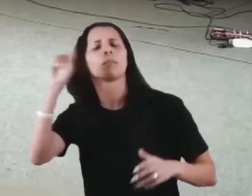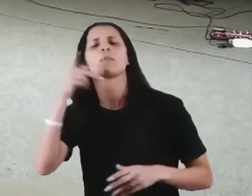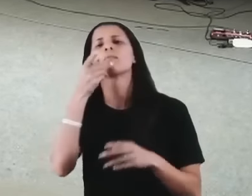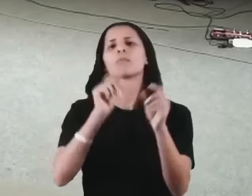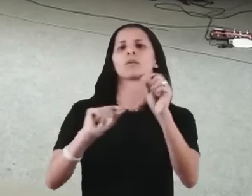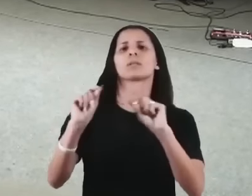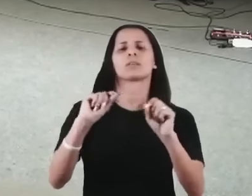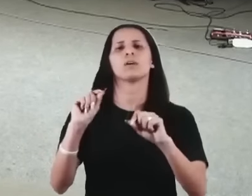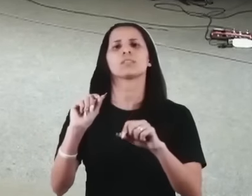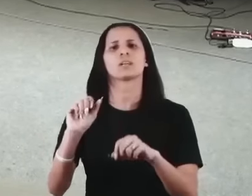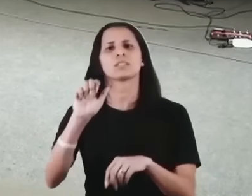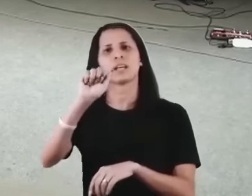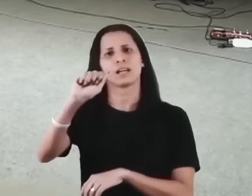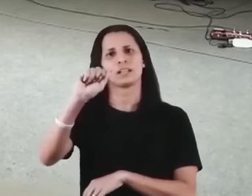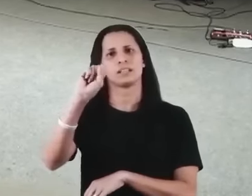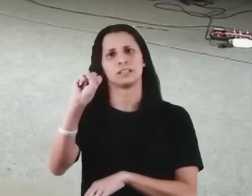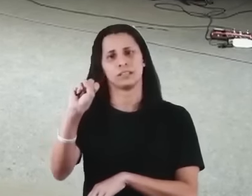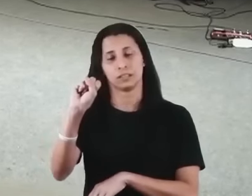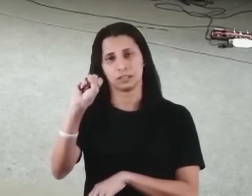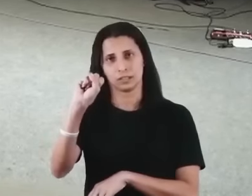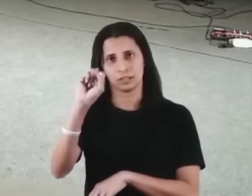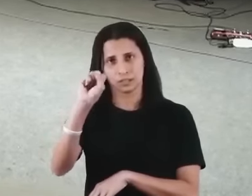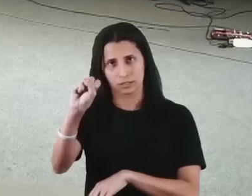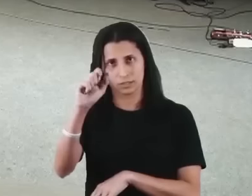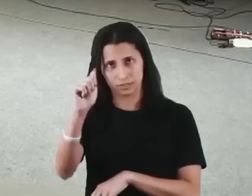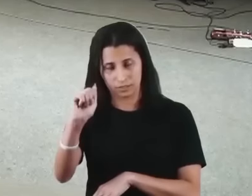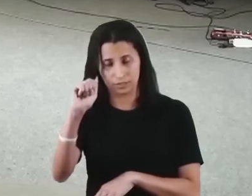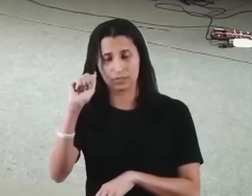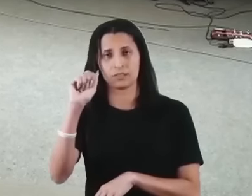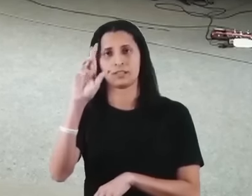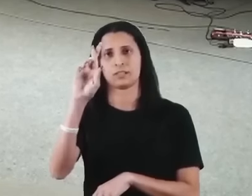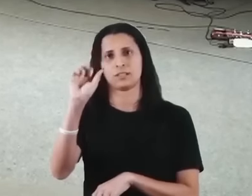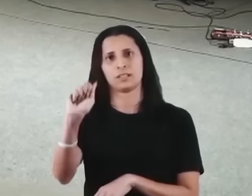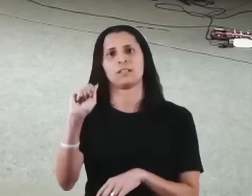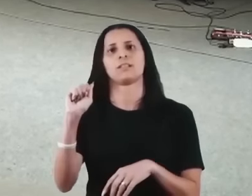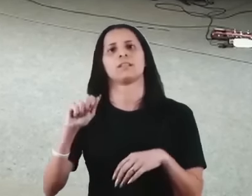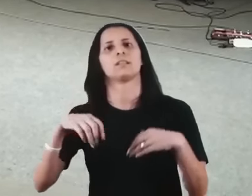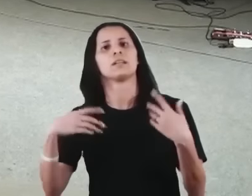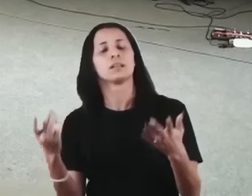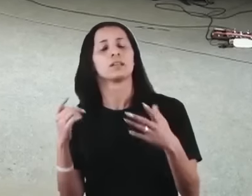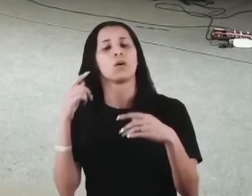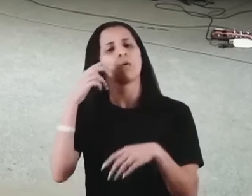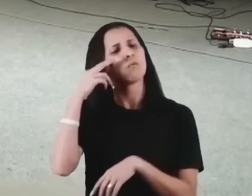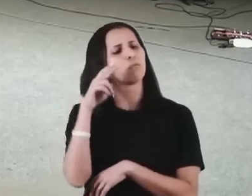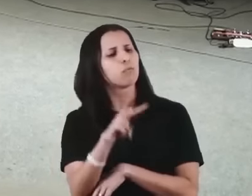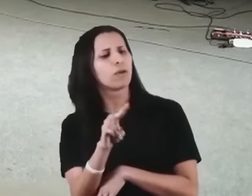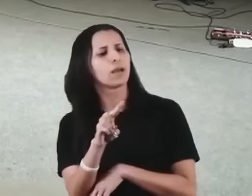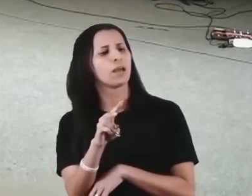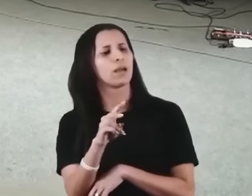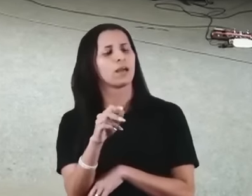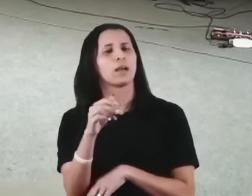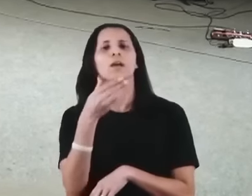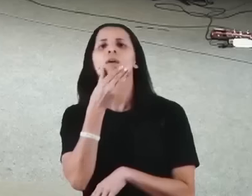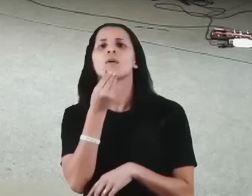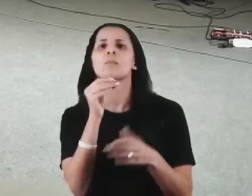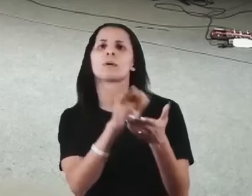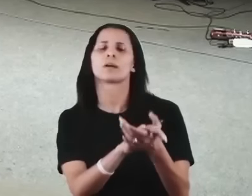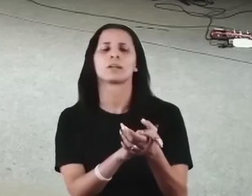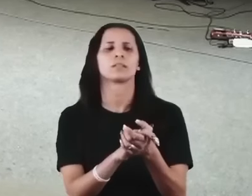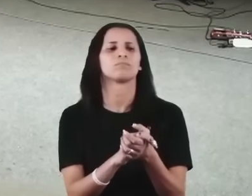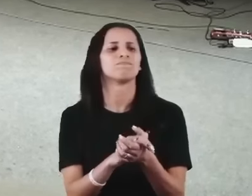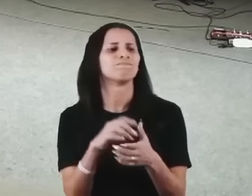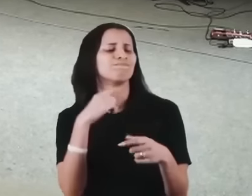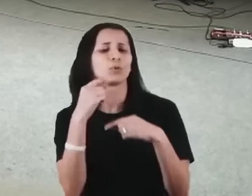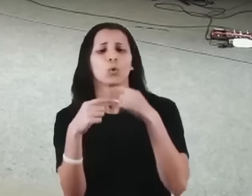tem uma ideia brilhante uma ideia incrível quando ela ver que o marido dela não conseguia ter